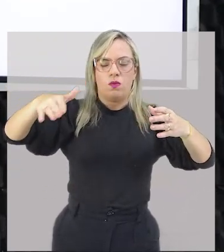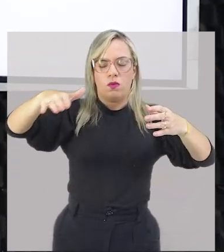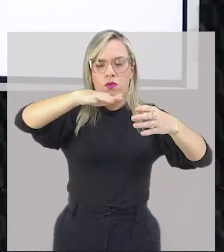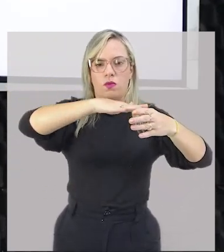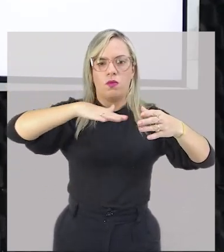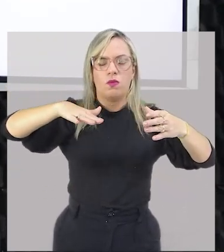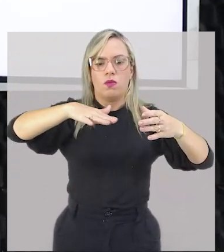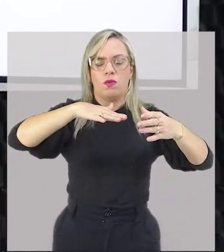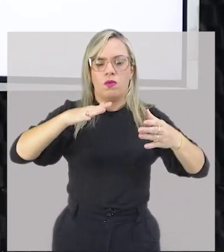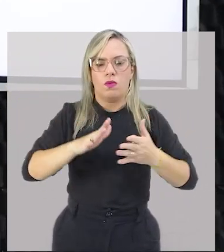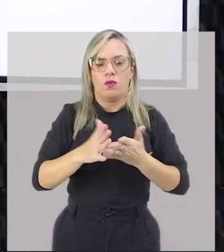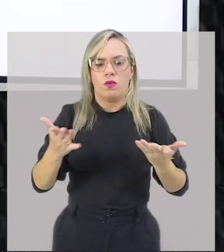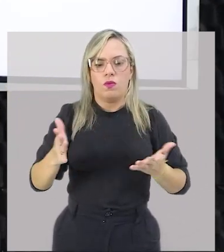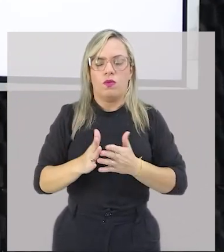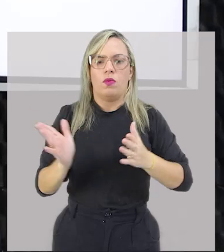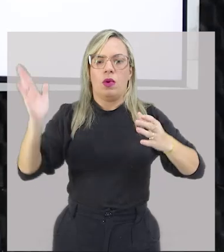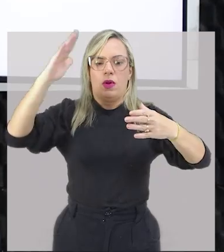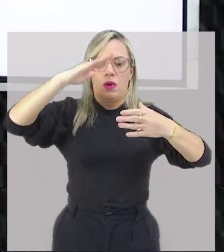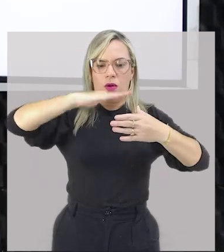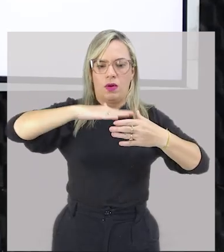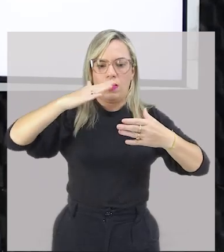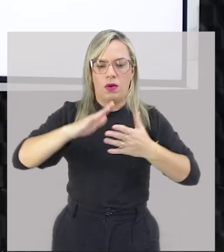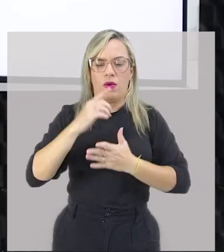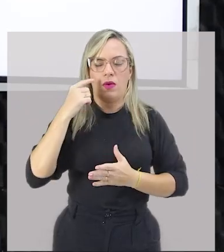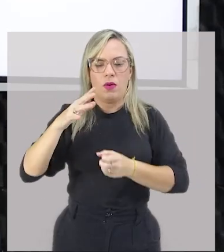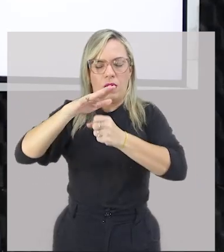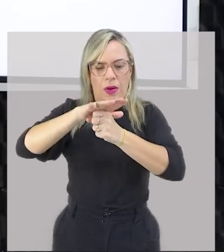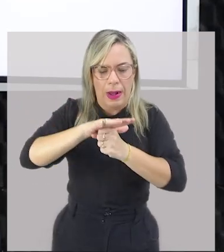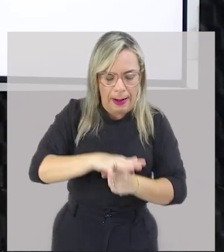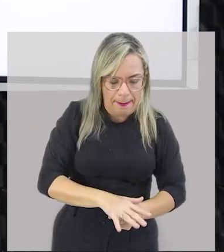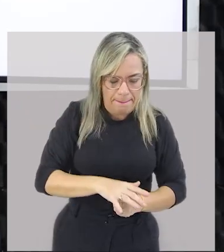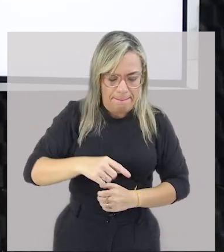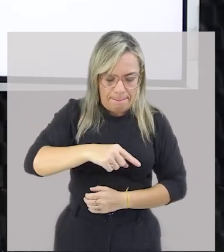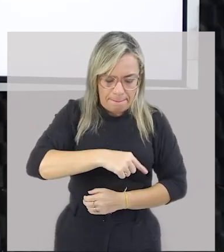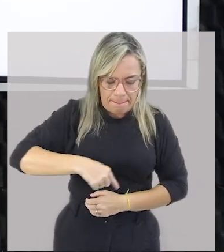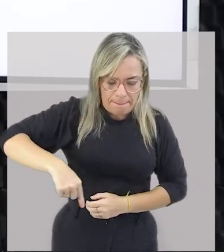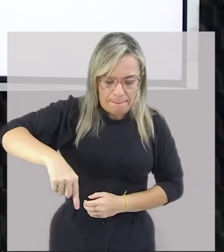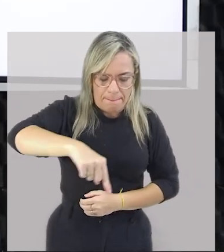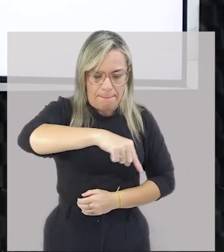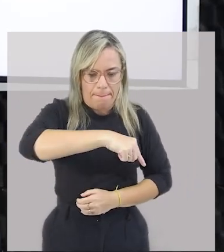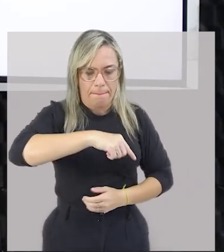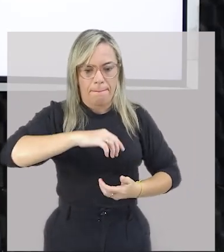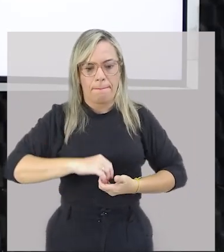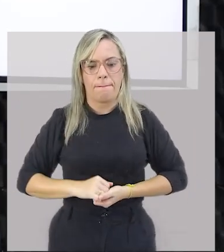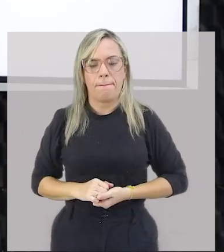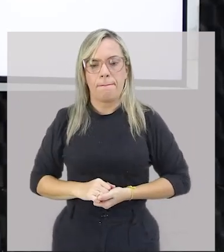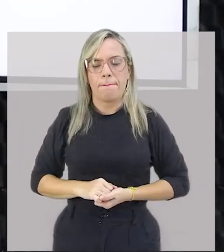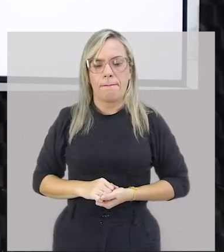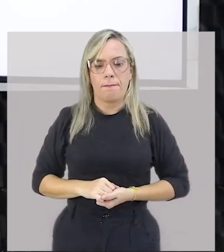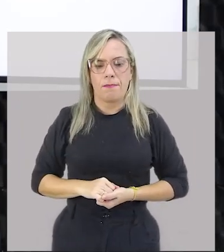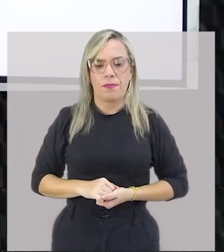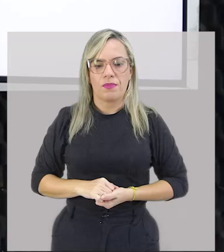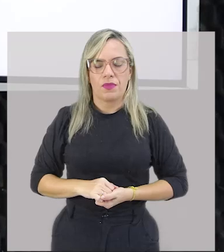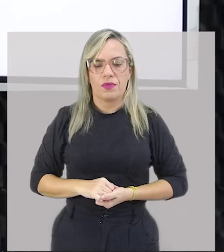água, ela exerce um peso aqui, ó, no fundo do recipiente.